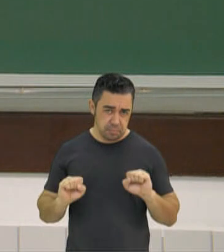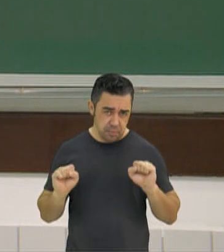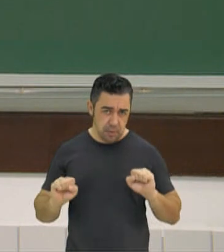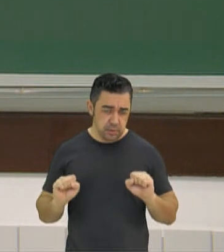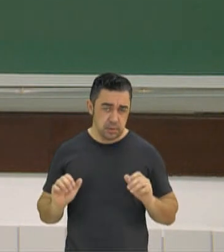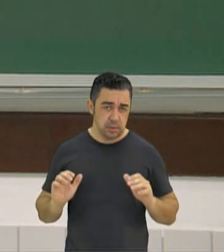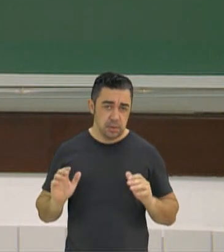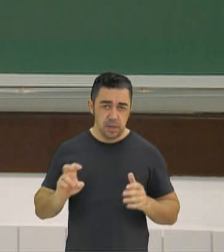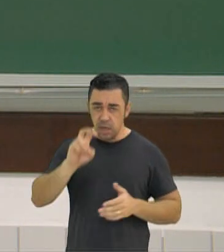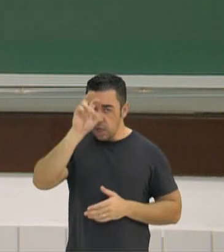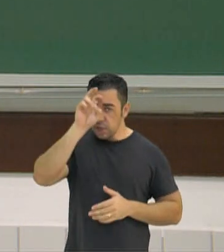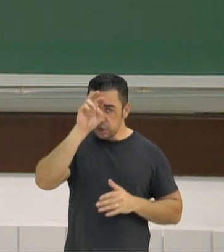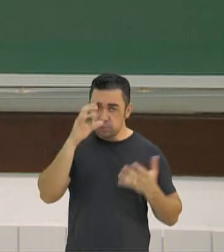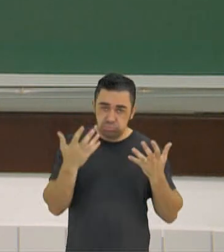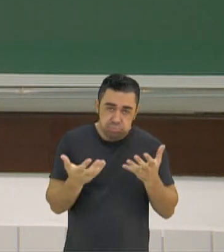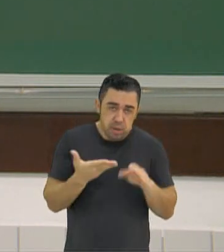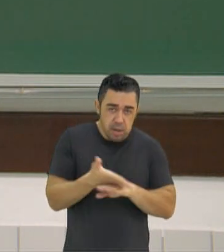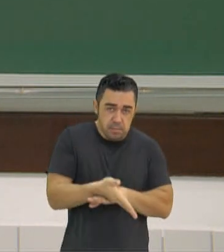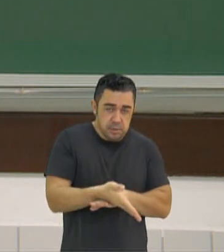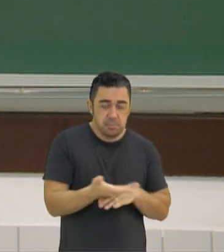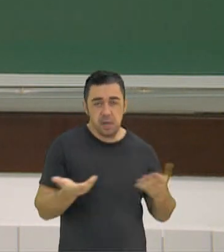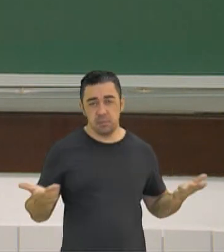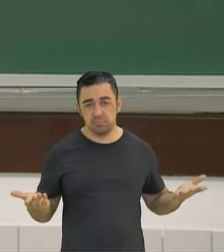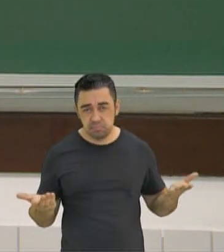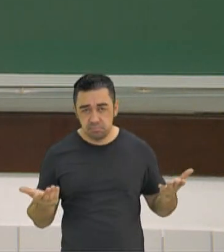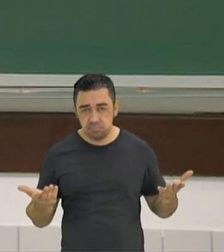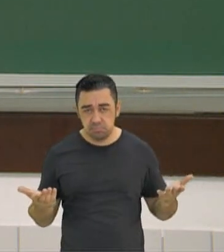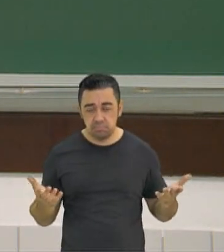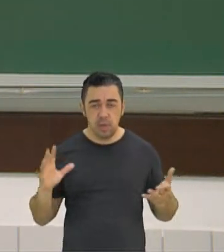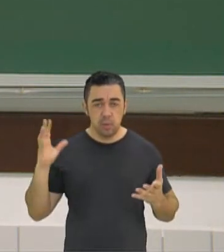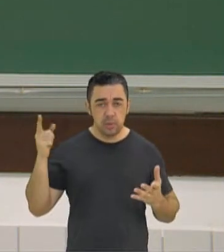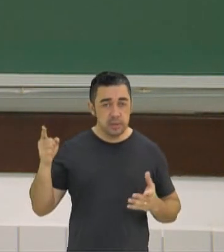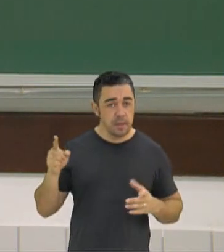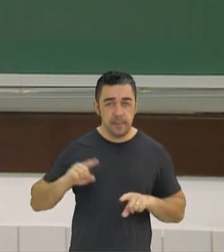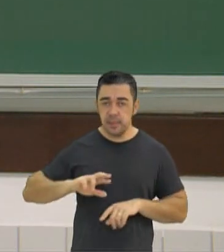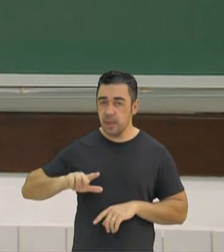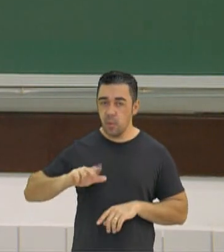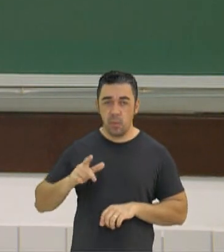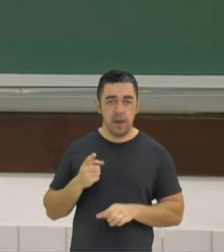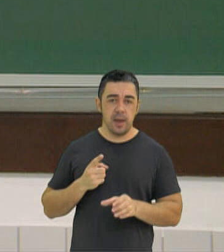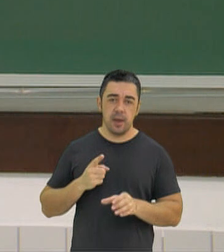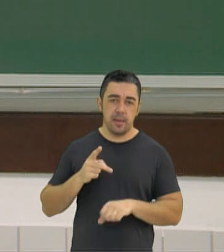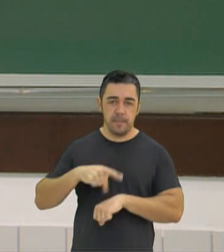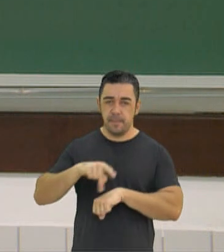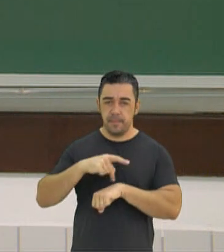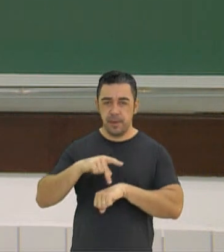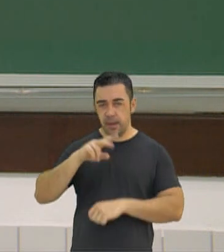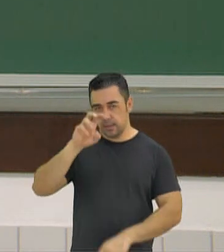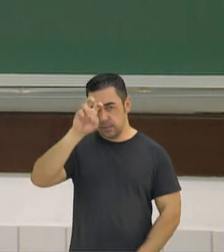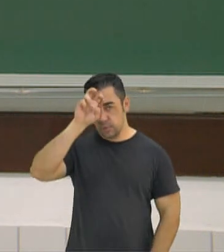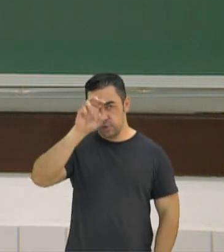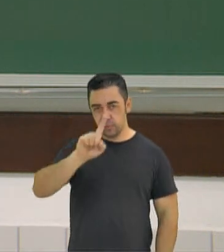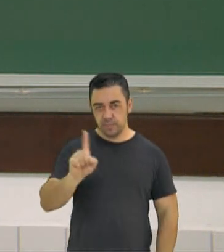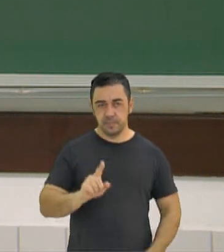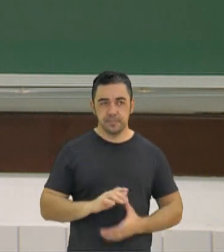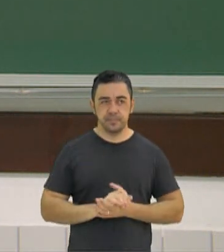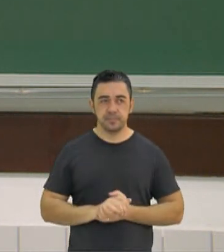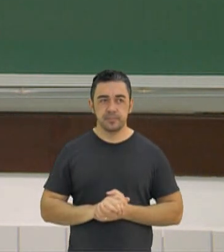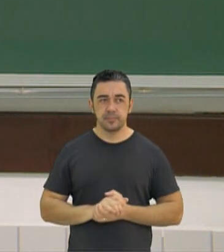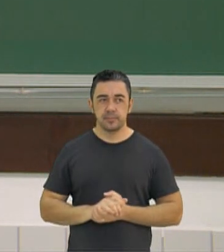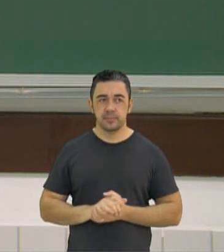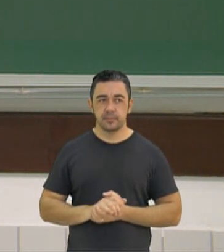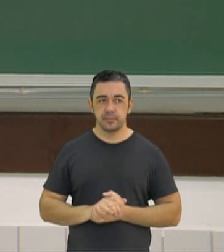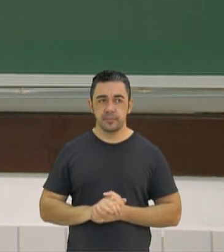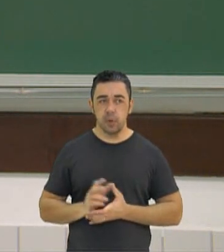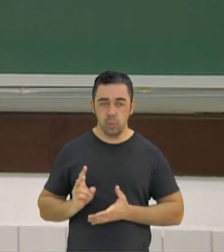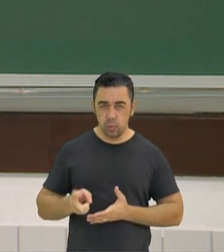possibilidades, o Egito se manifeste e tenha lá um evento acontecendo. Mas não foi o que aconteceu na Rio 92.